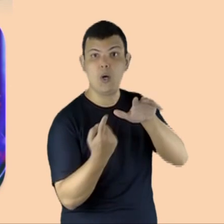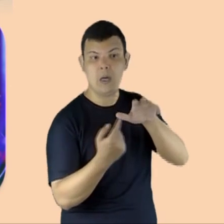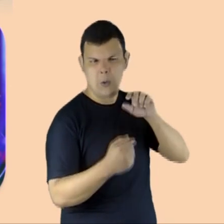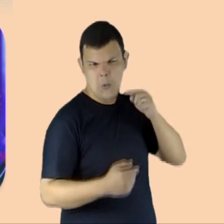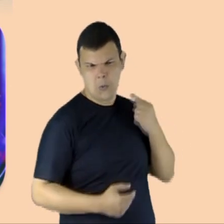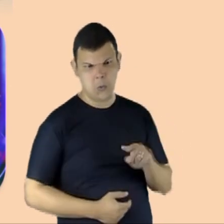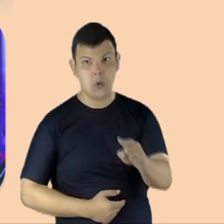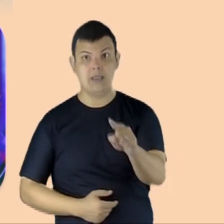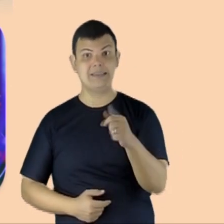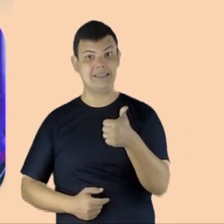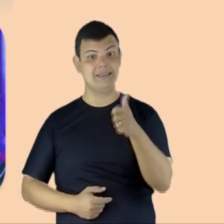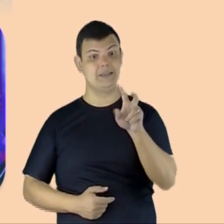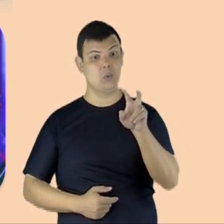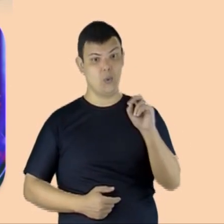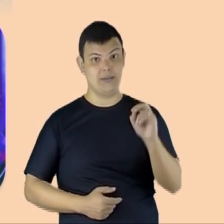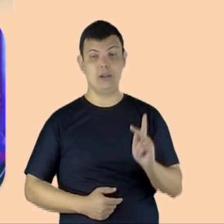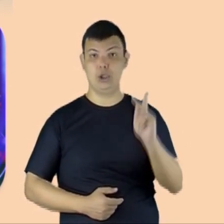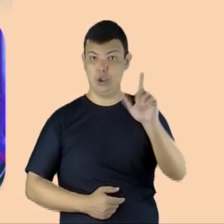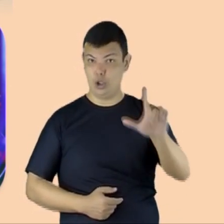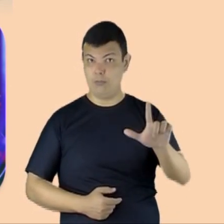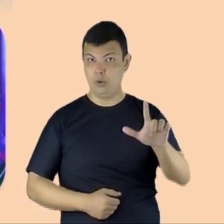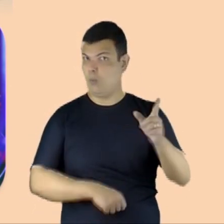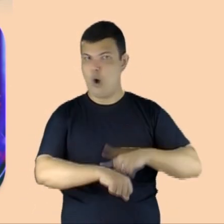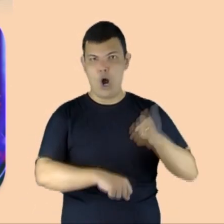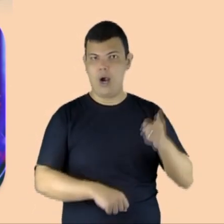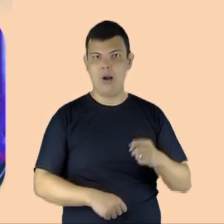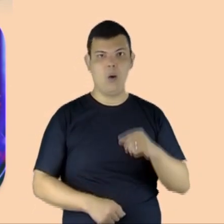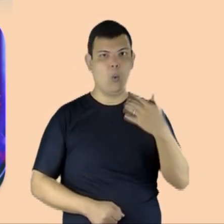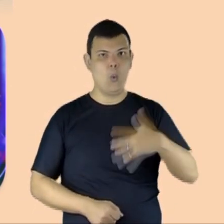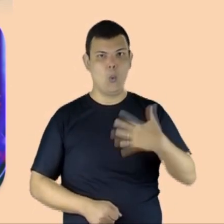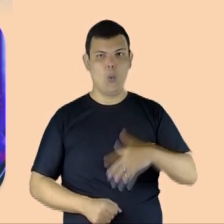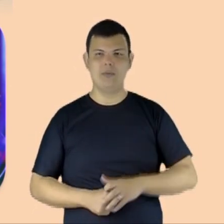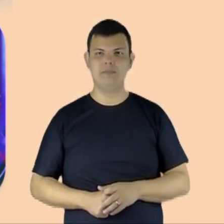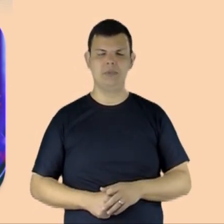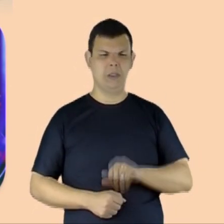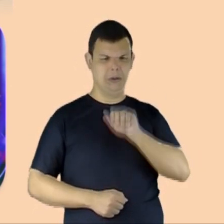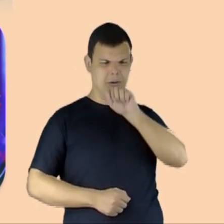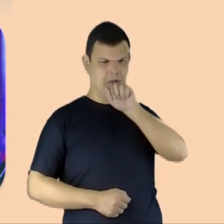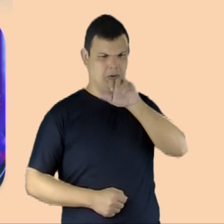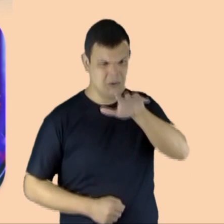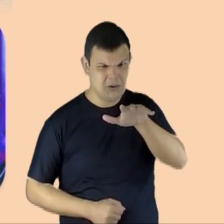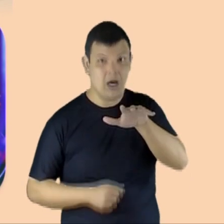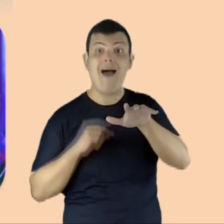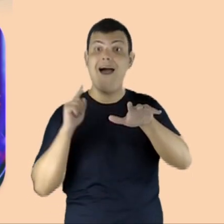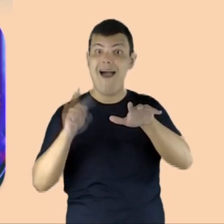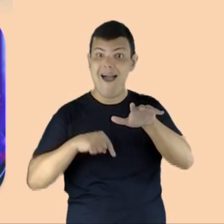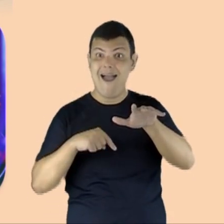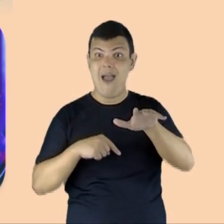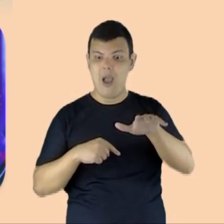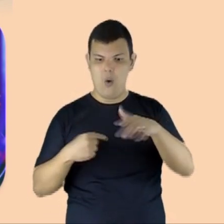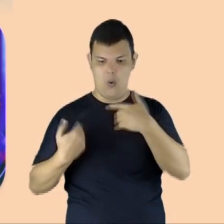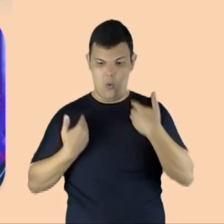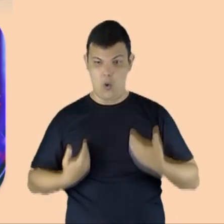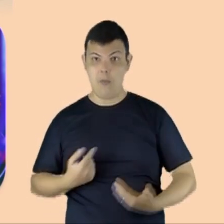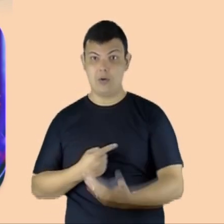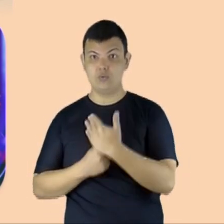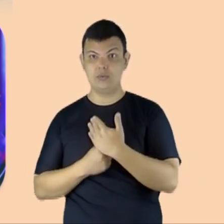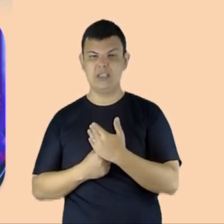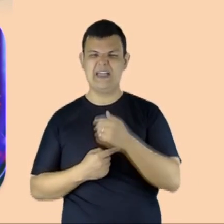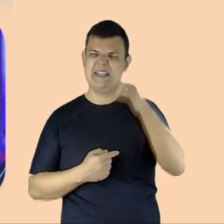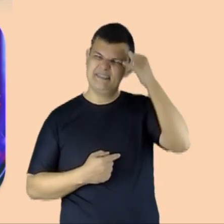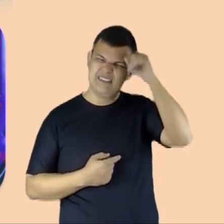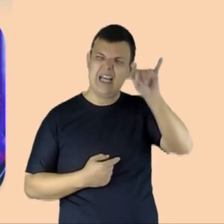150 km por hora. Você sabia disso? O espirro é uma defesa do organismo para eliminar sujeira